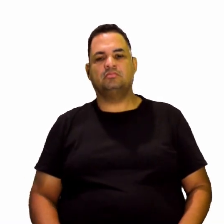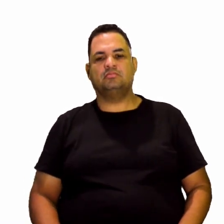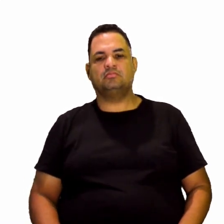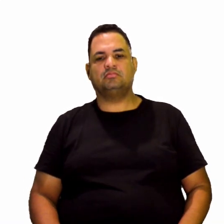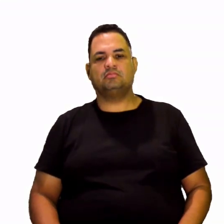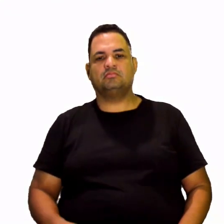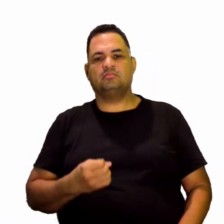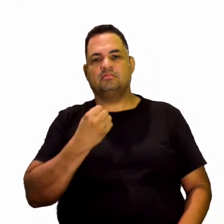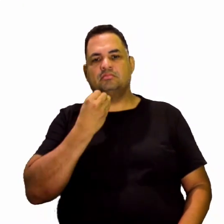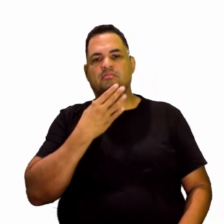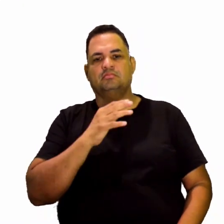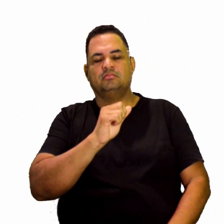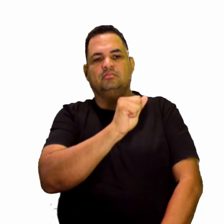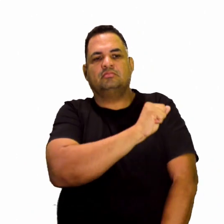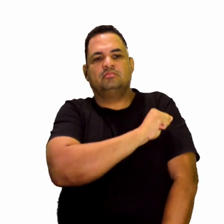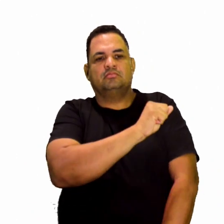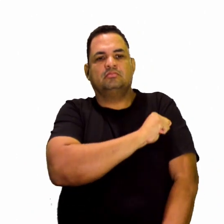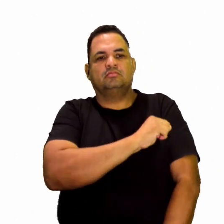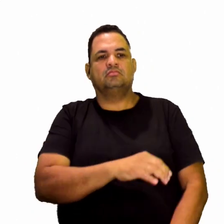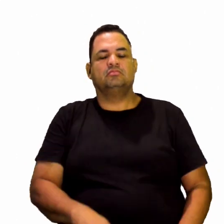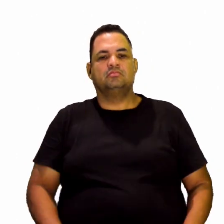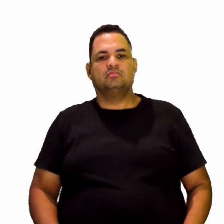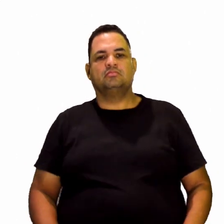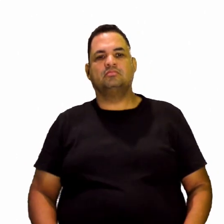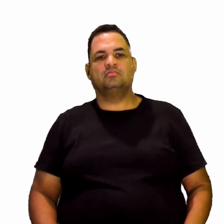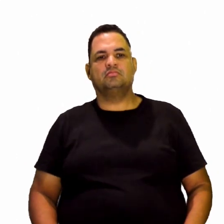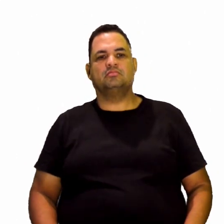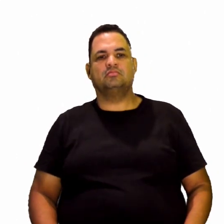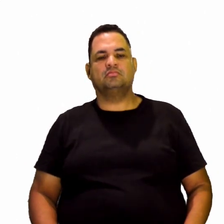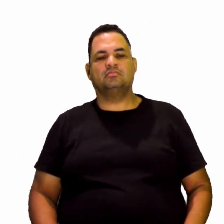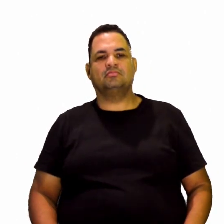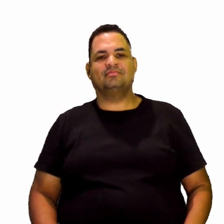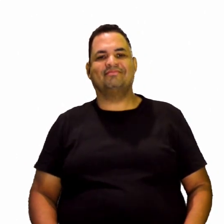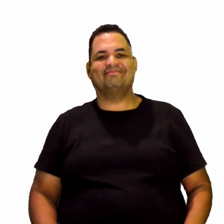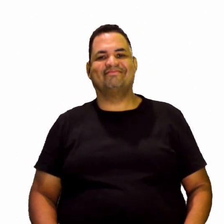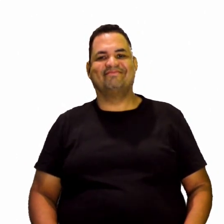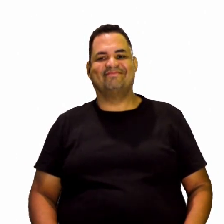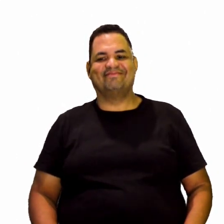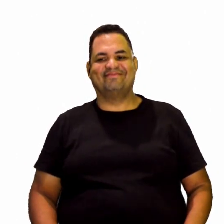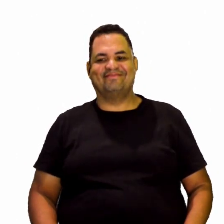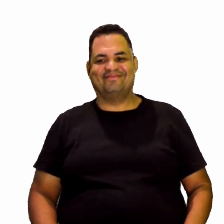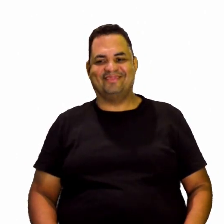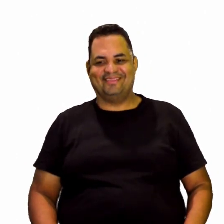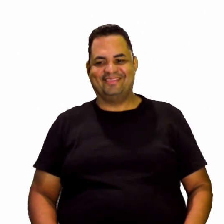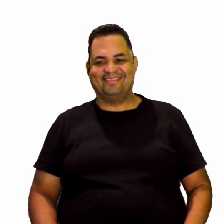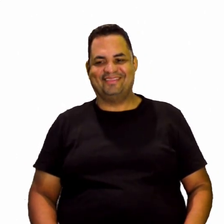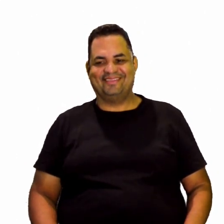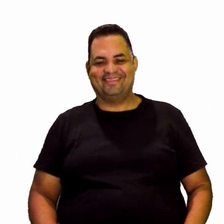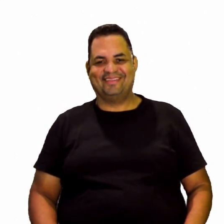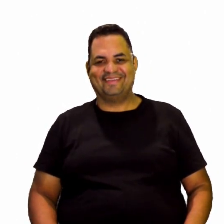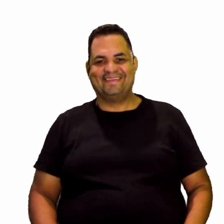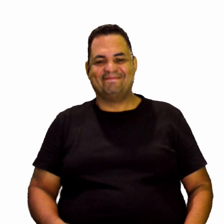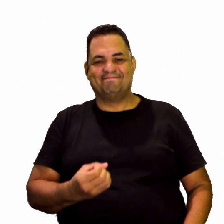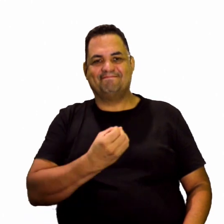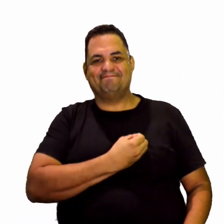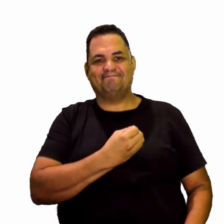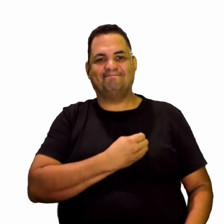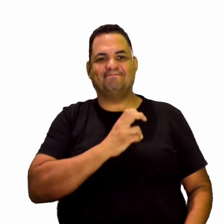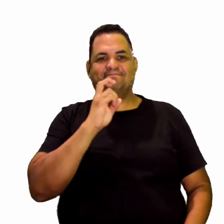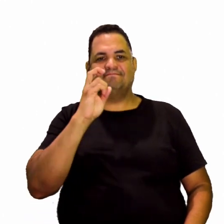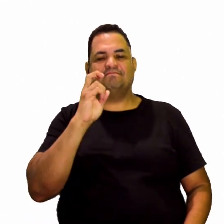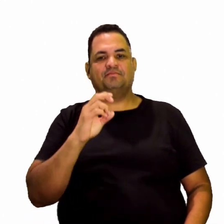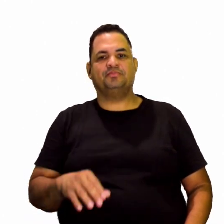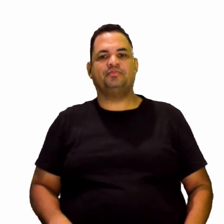bons alunos. Oxi! E a pergunta? Ah, tá. Aê! Questão de número 5